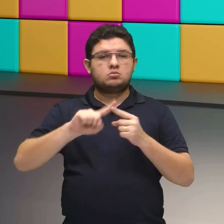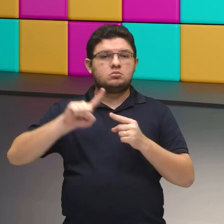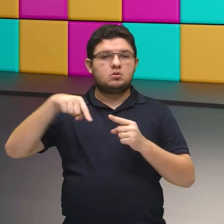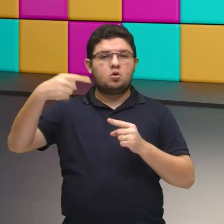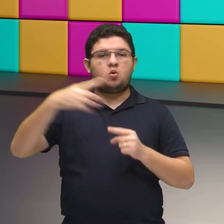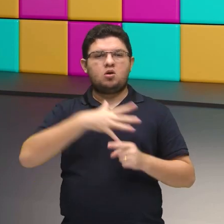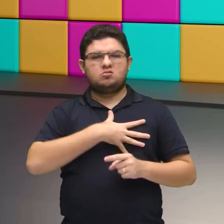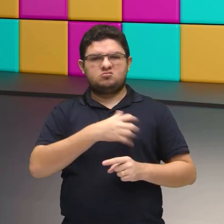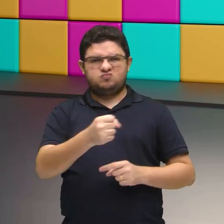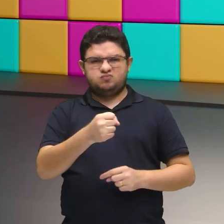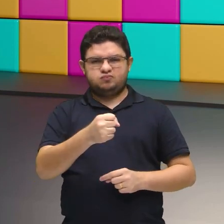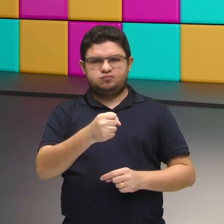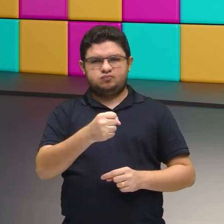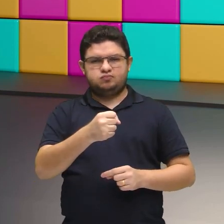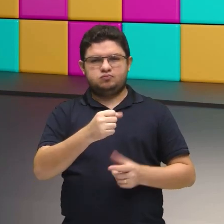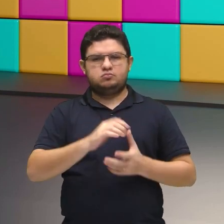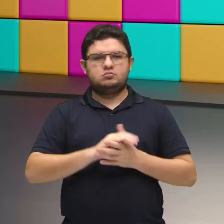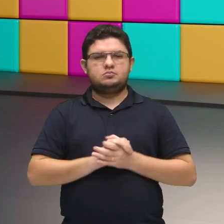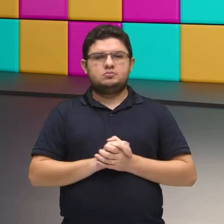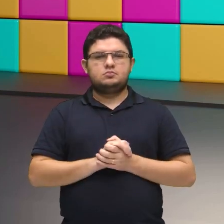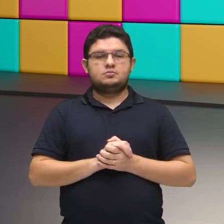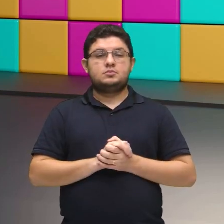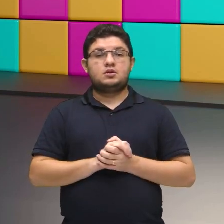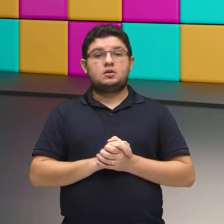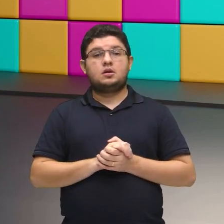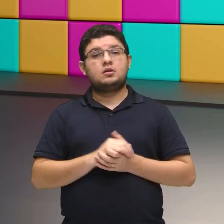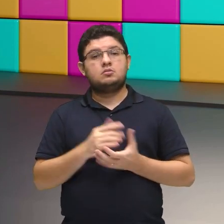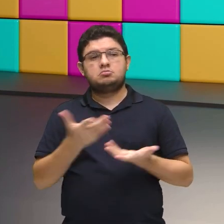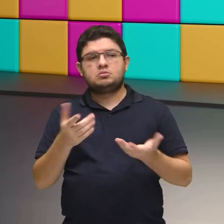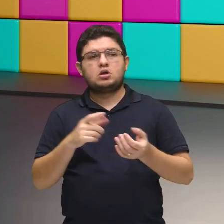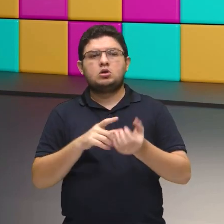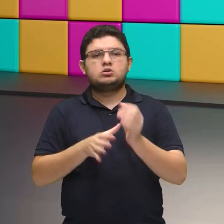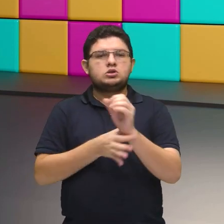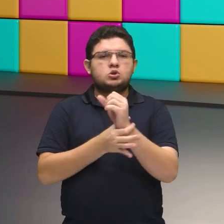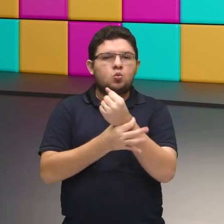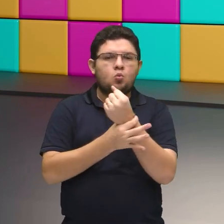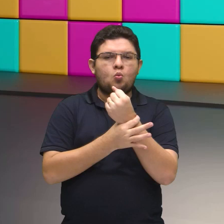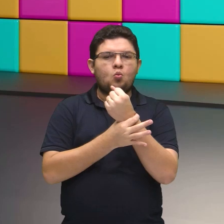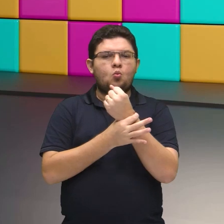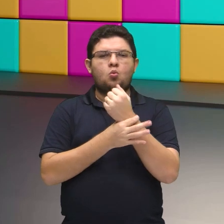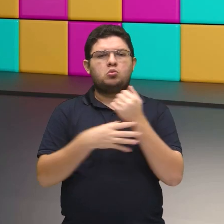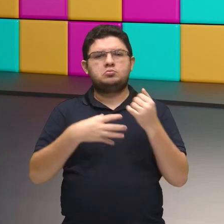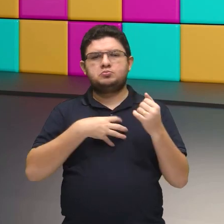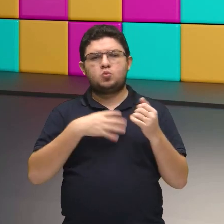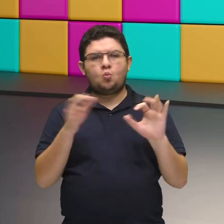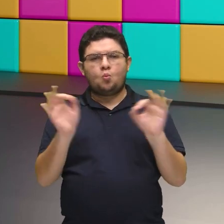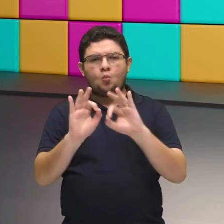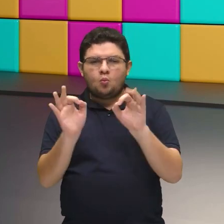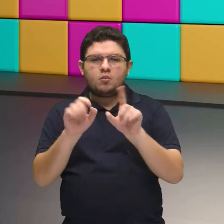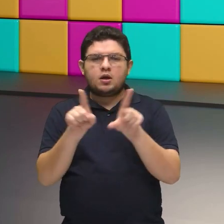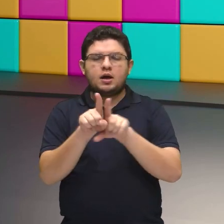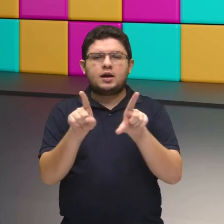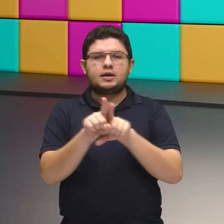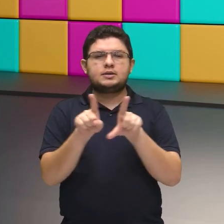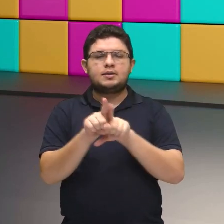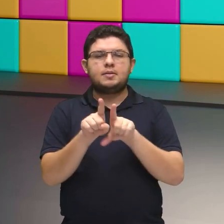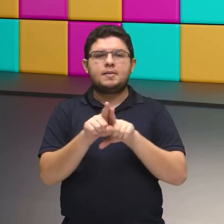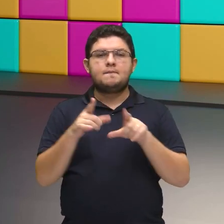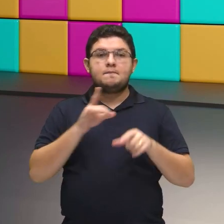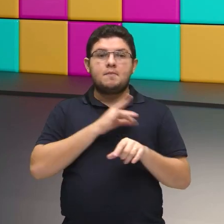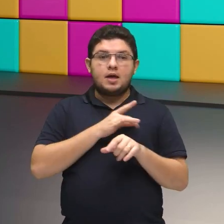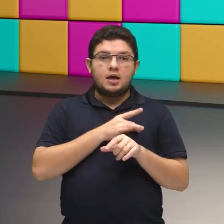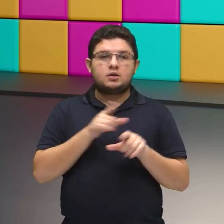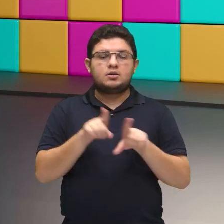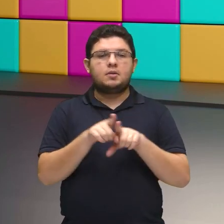tá? Que gera insegurança, gera medo, problemas até na autoestima. Então, isso é muito delicado. A